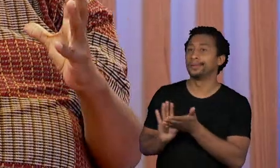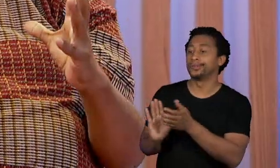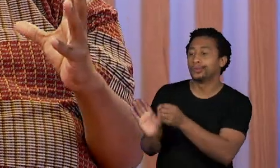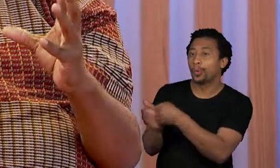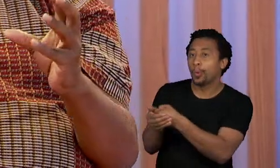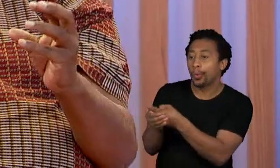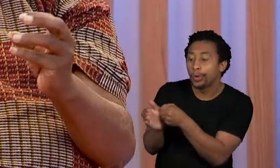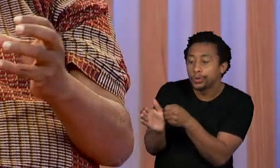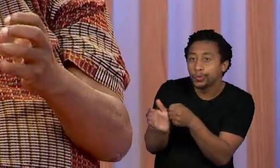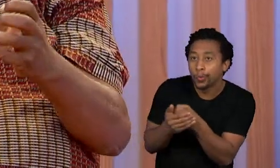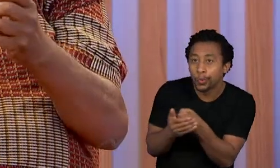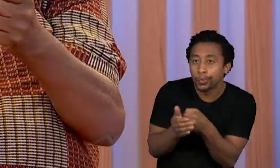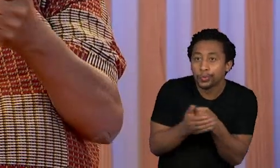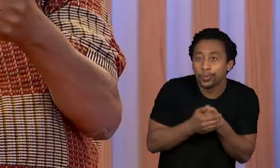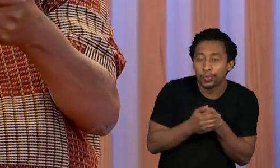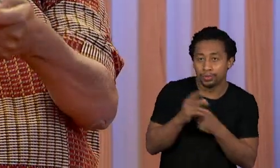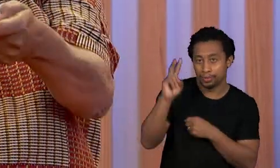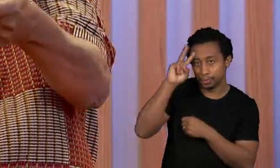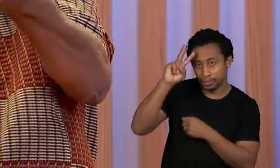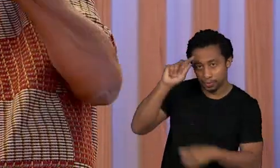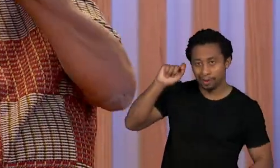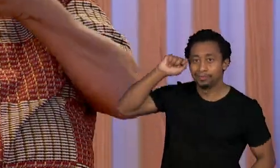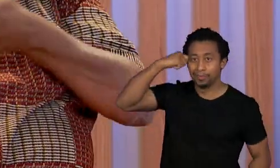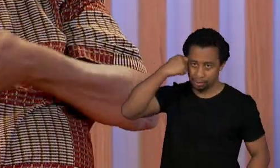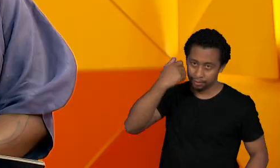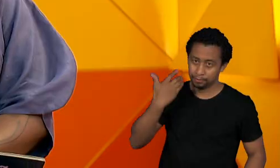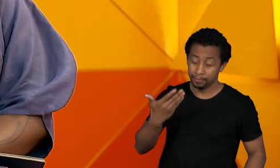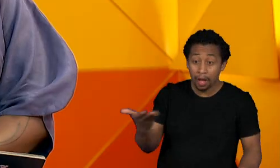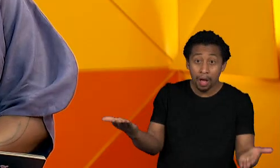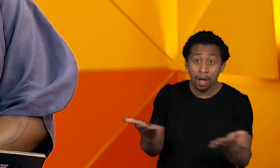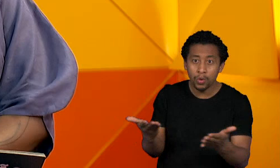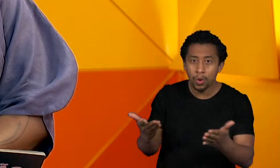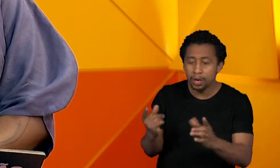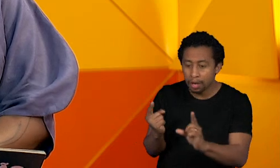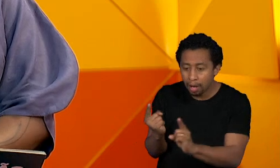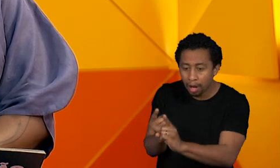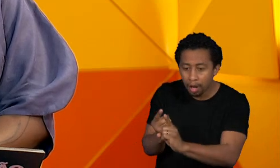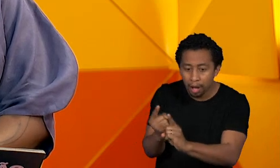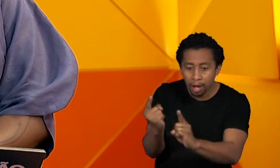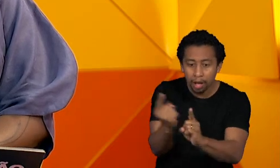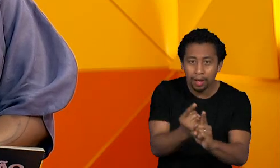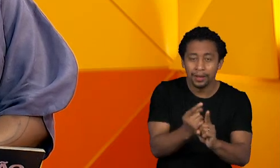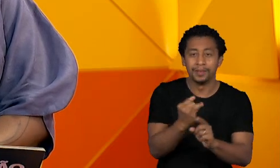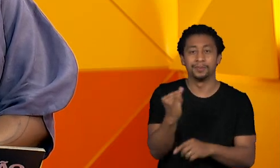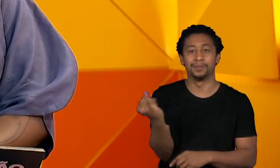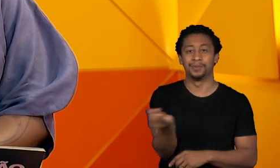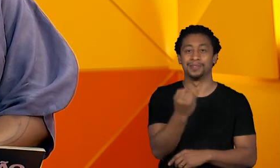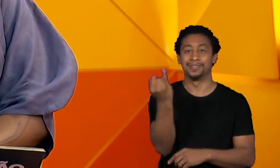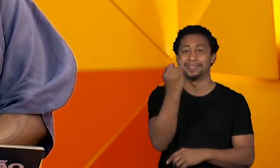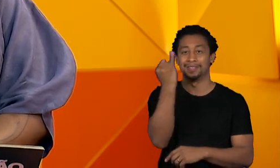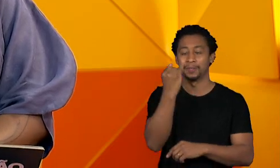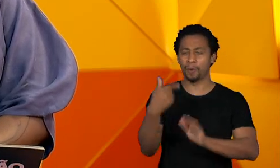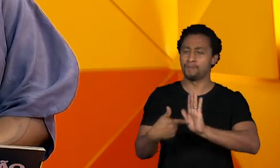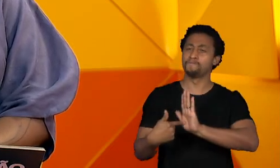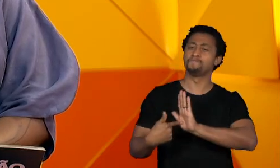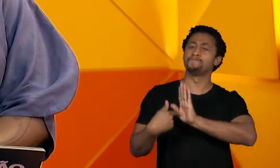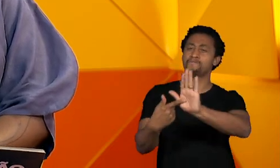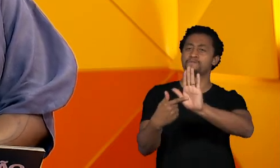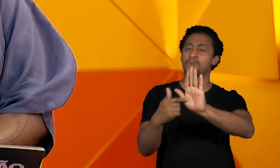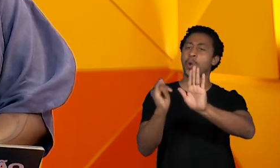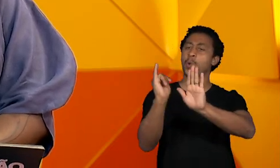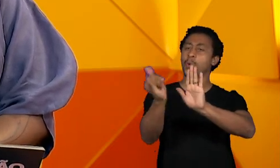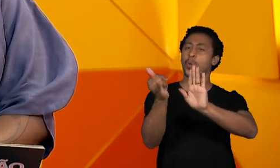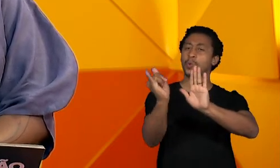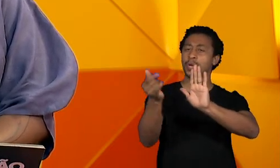cada descoberta dessa é uma forma de estimular uma recontação de história, uma reconcepção da